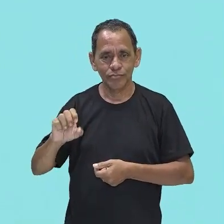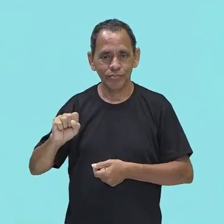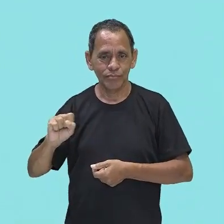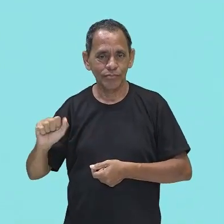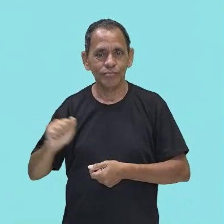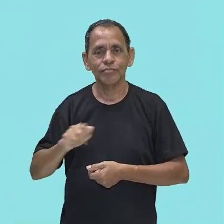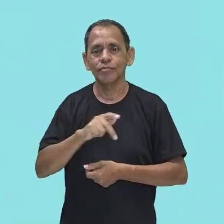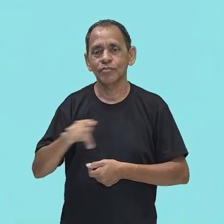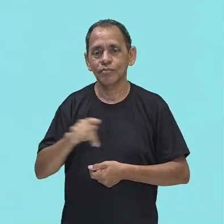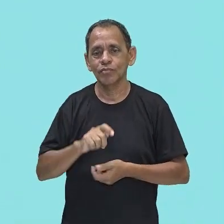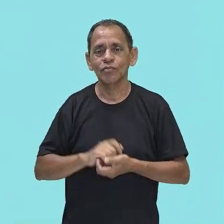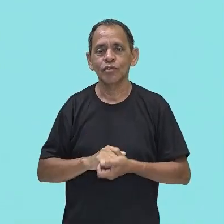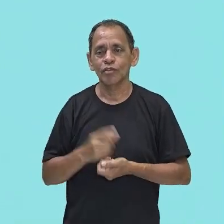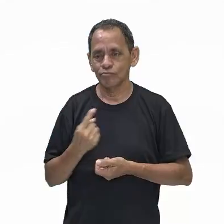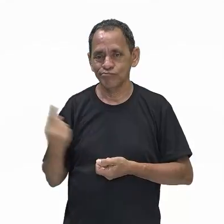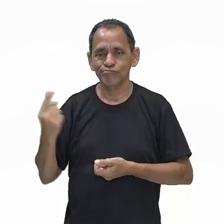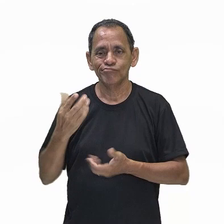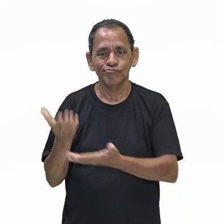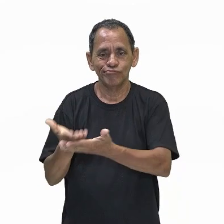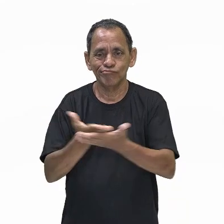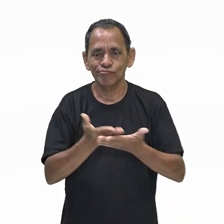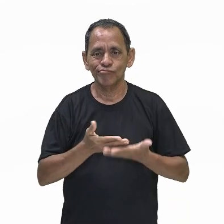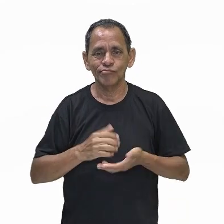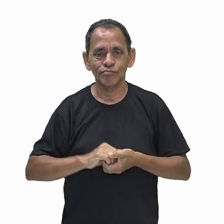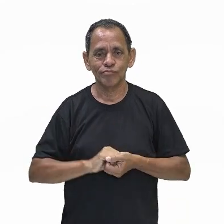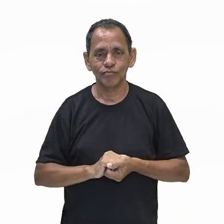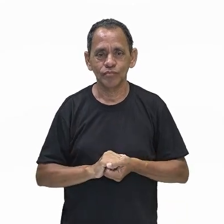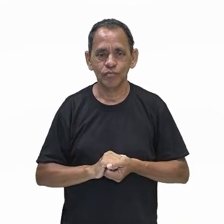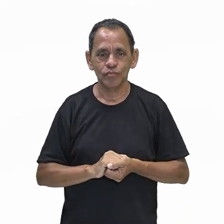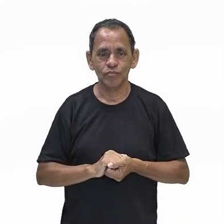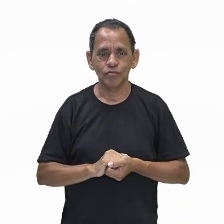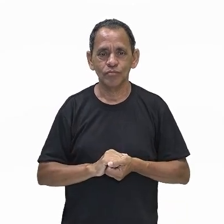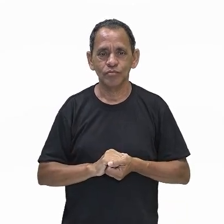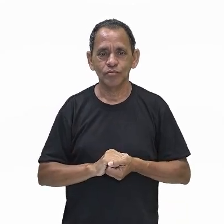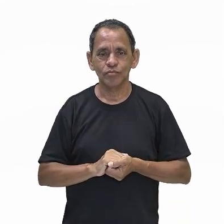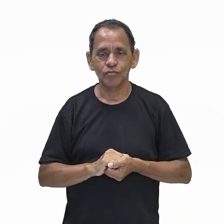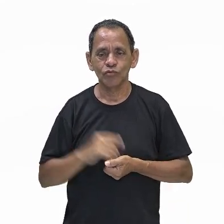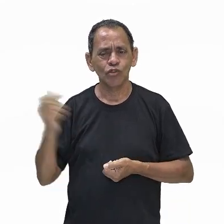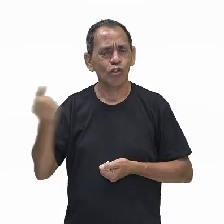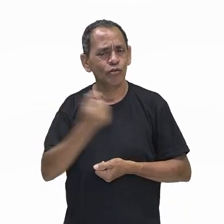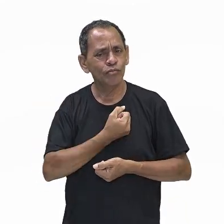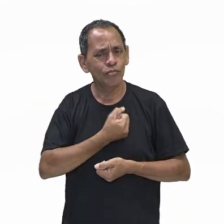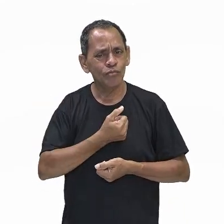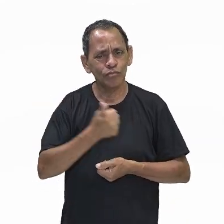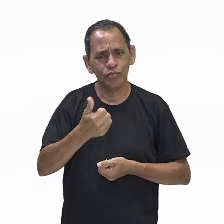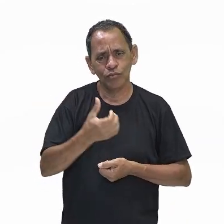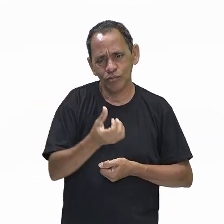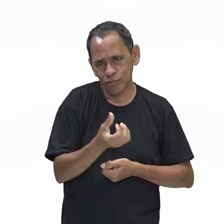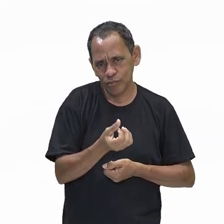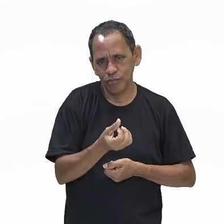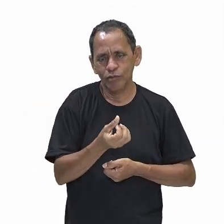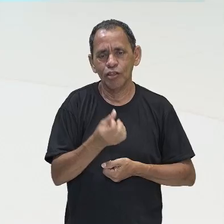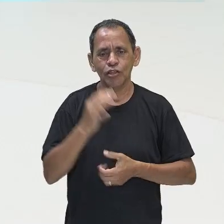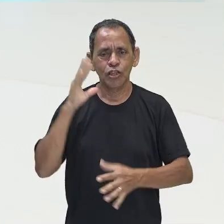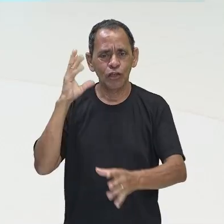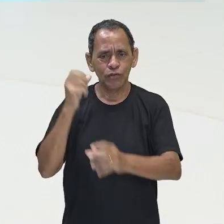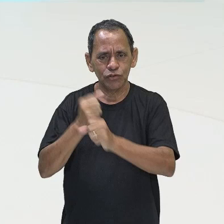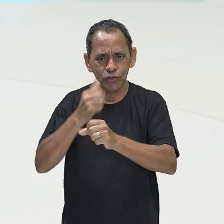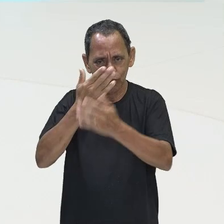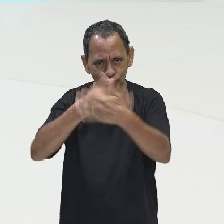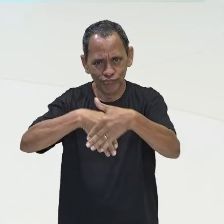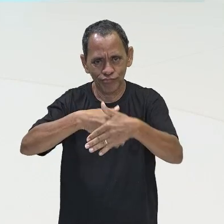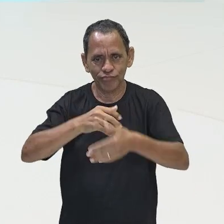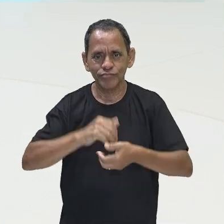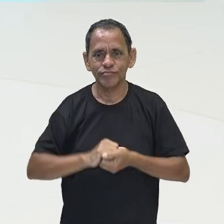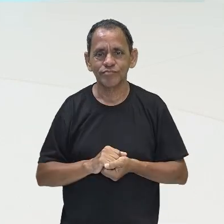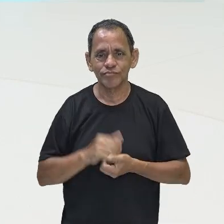Vamos verificar qual é a nossa aula? Aula 16, revisão e avaliação.